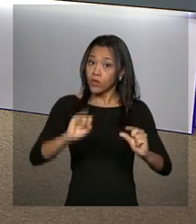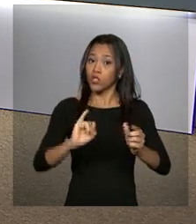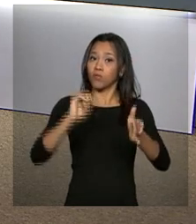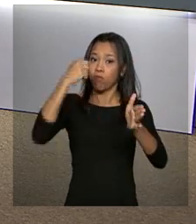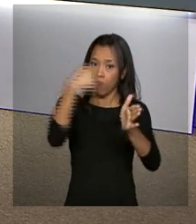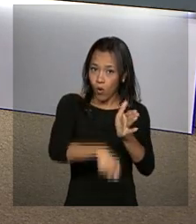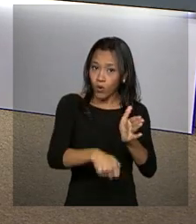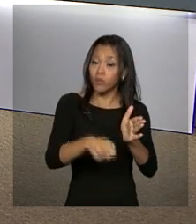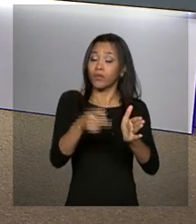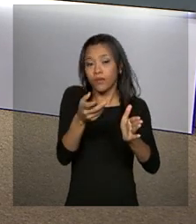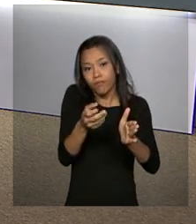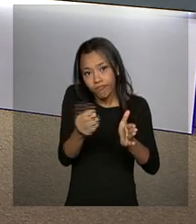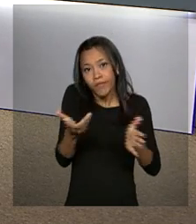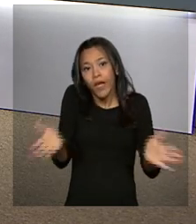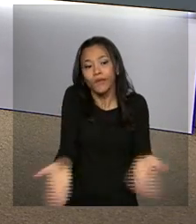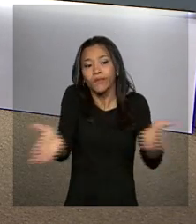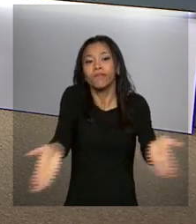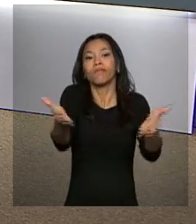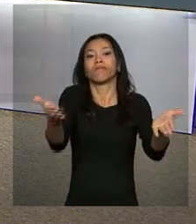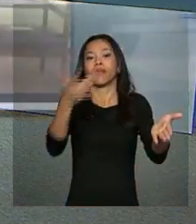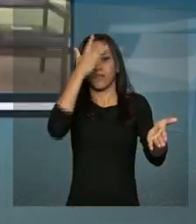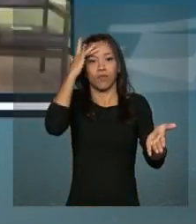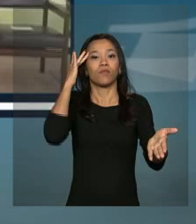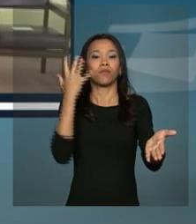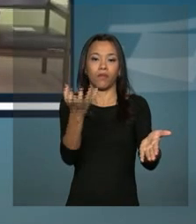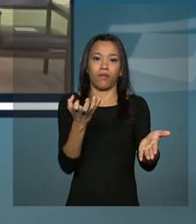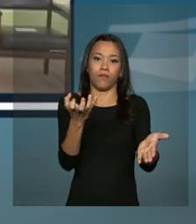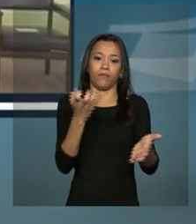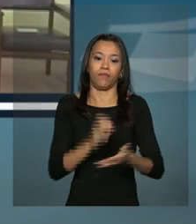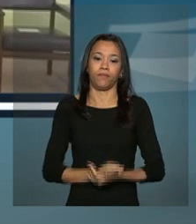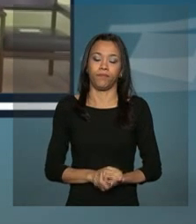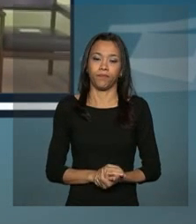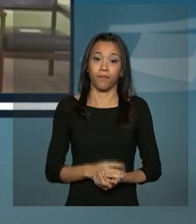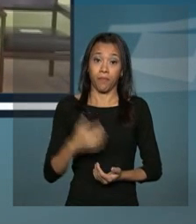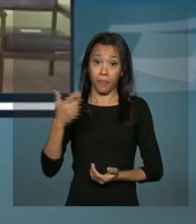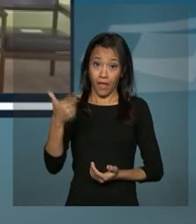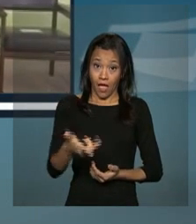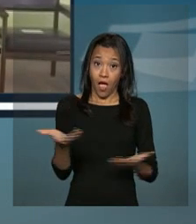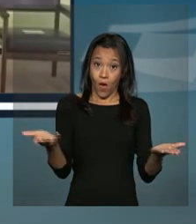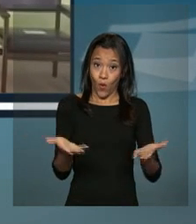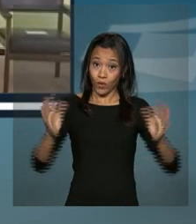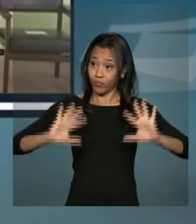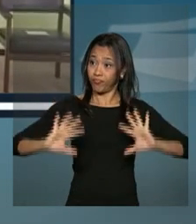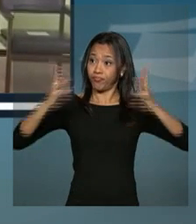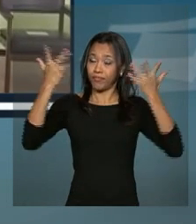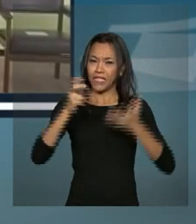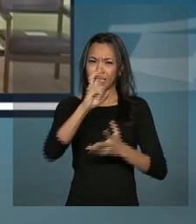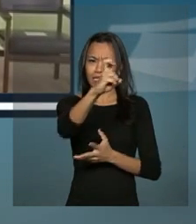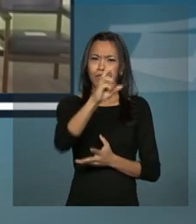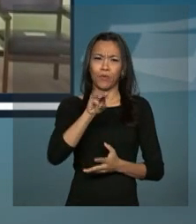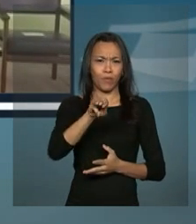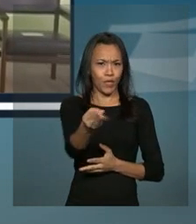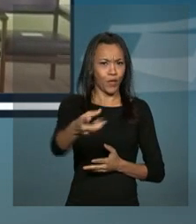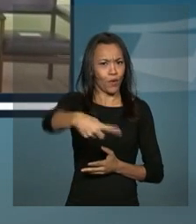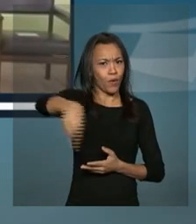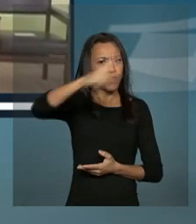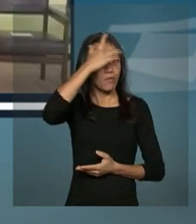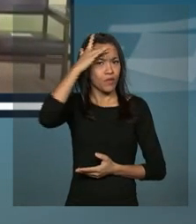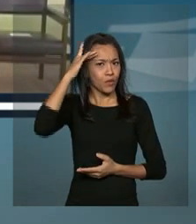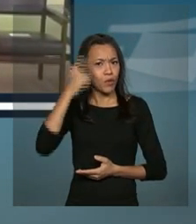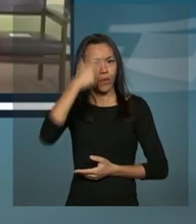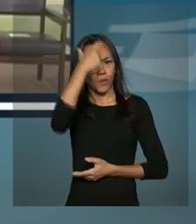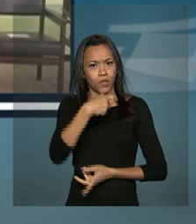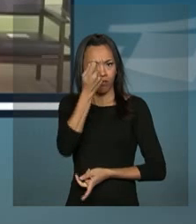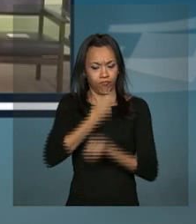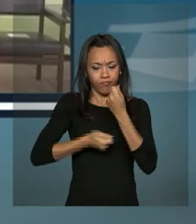é um incentivo aos microempreendedores. Essa comemoração dos 5 milhões de empreendedores individuais é um